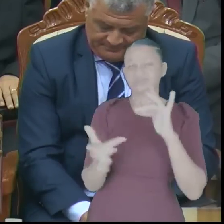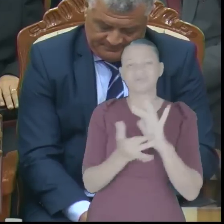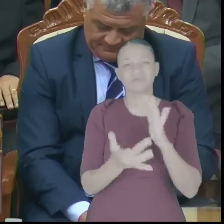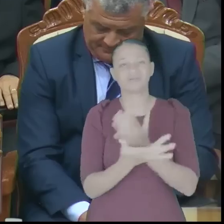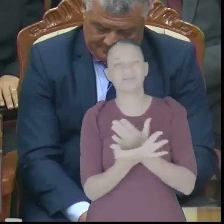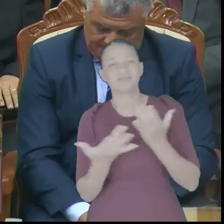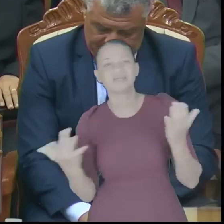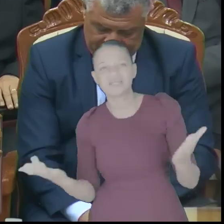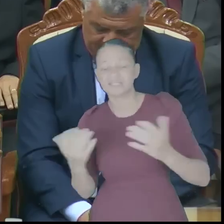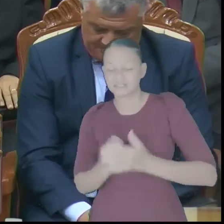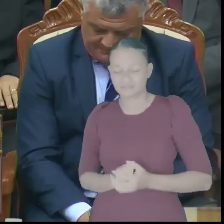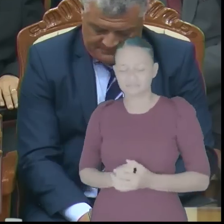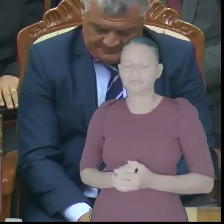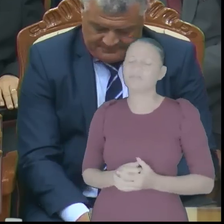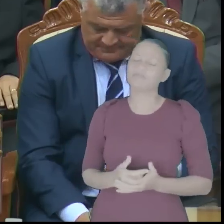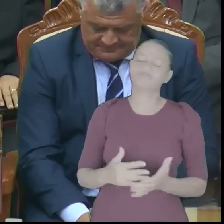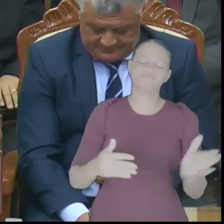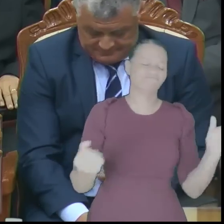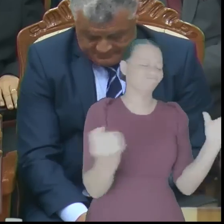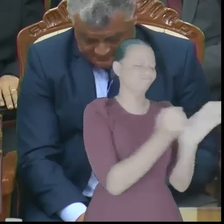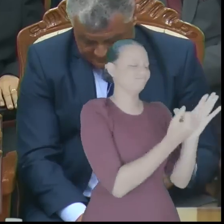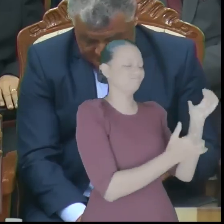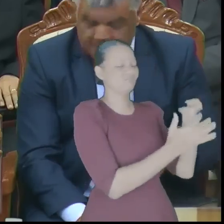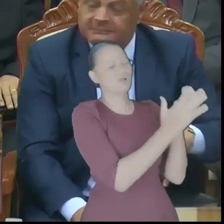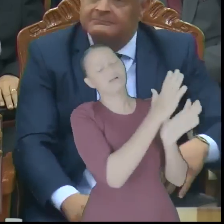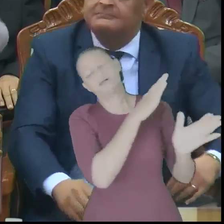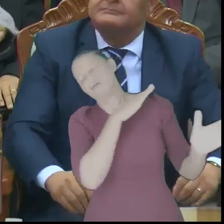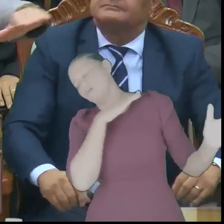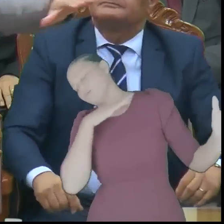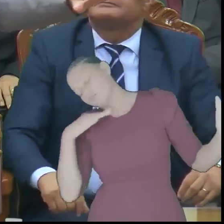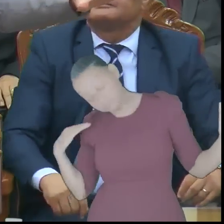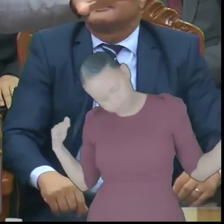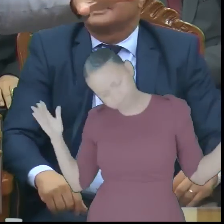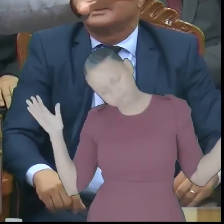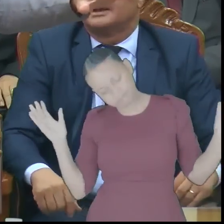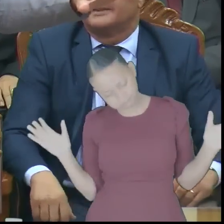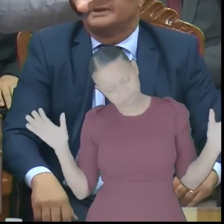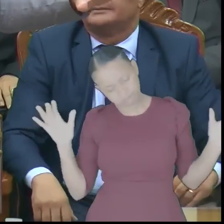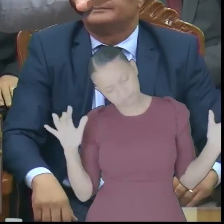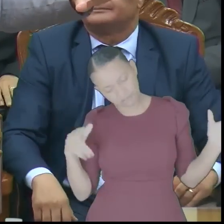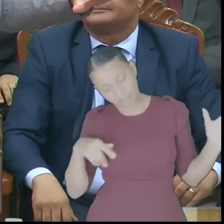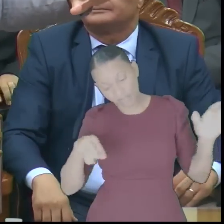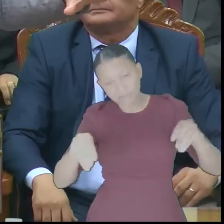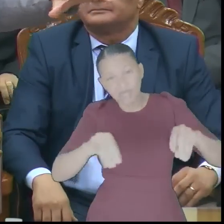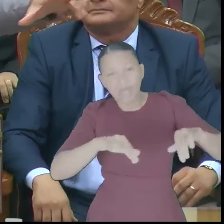o Espírito, a terra tremeu.